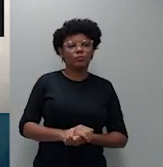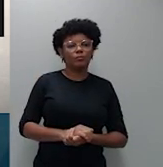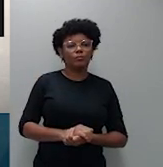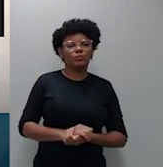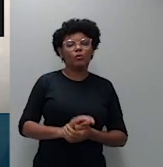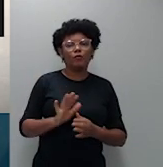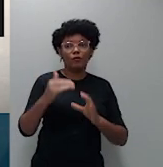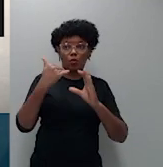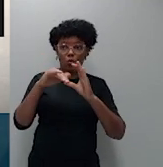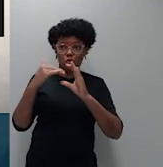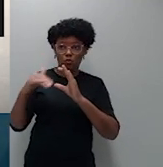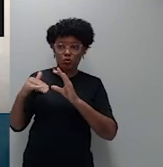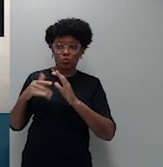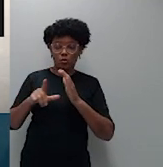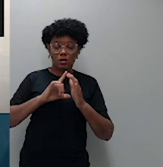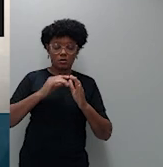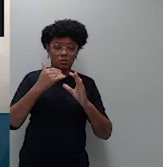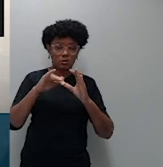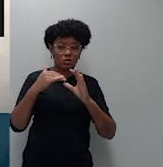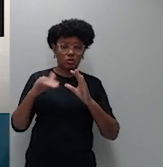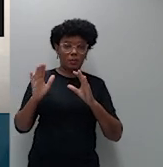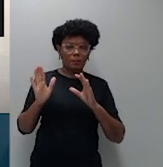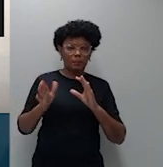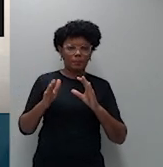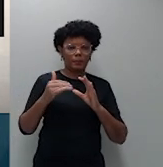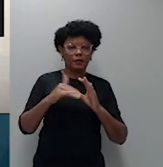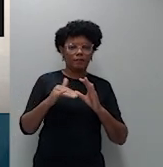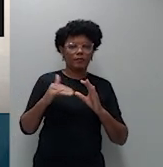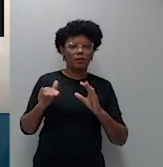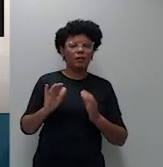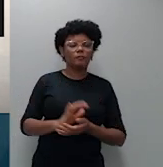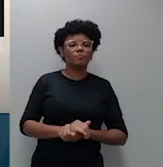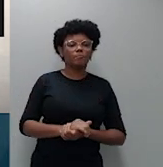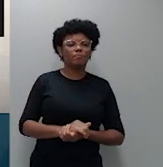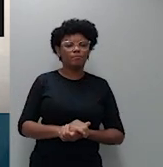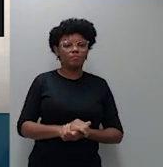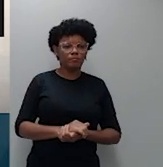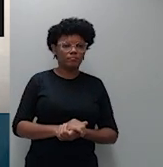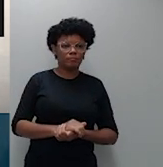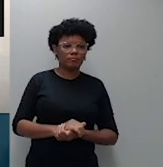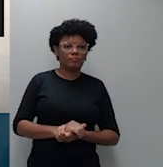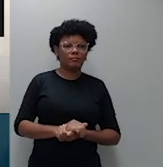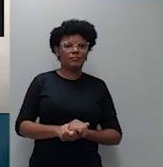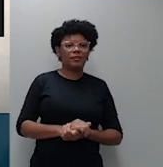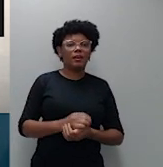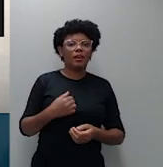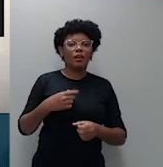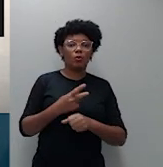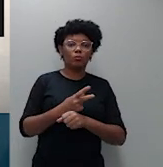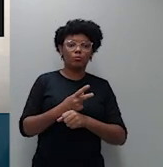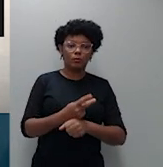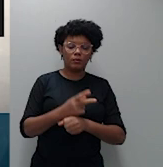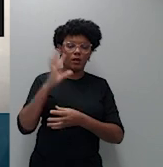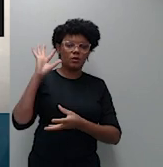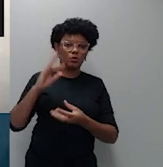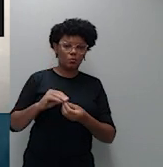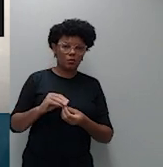disponibilizados aos eminentes ministros e procurarei resumido